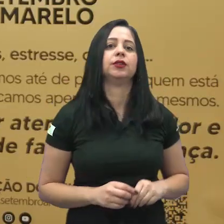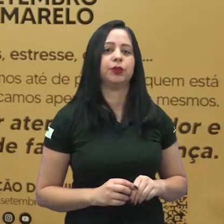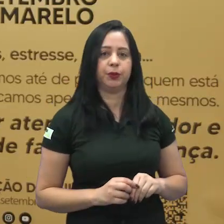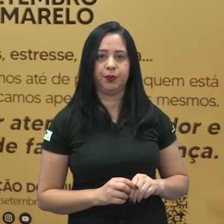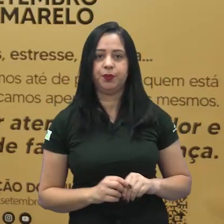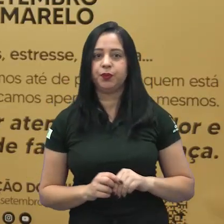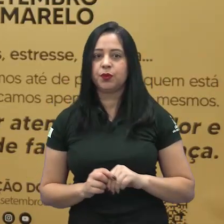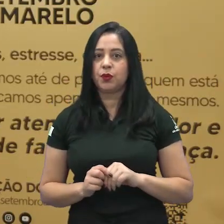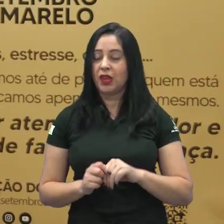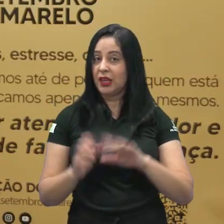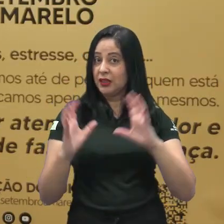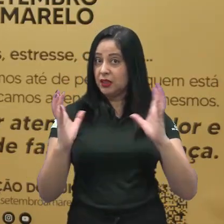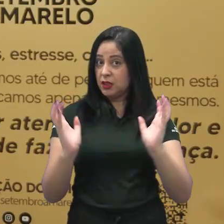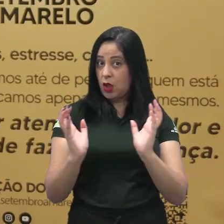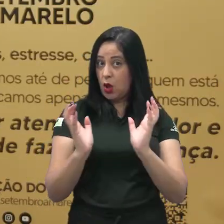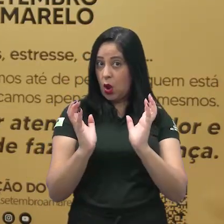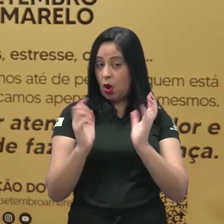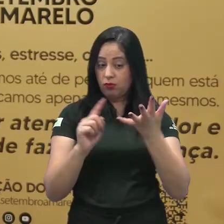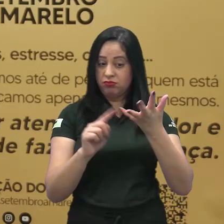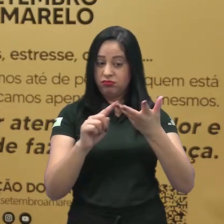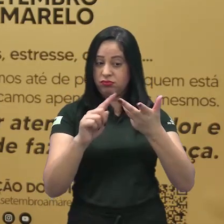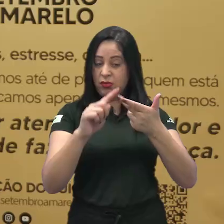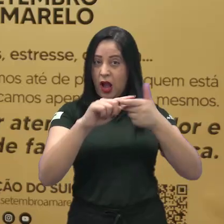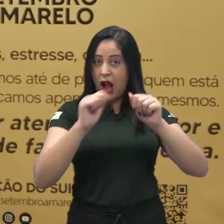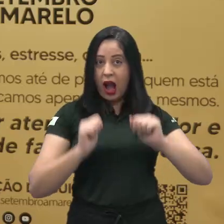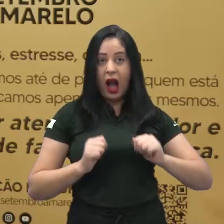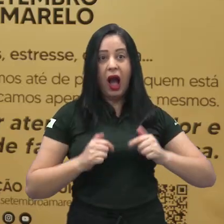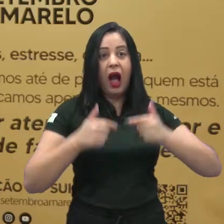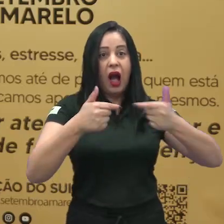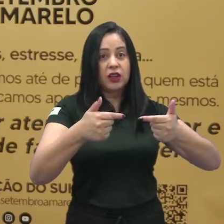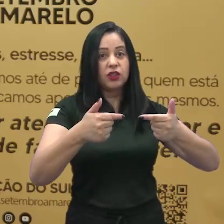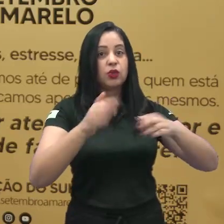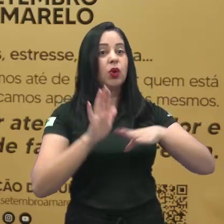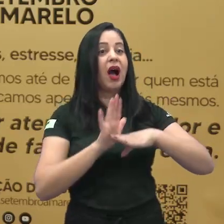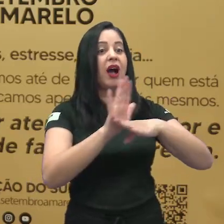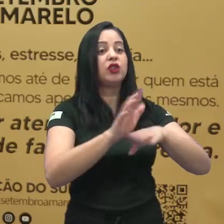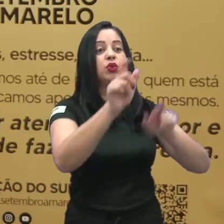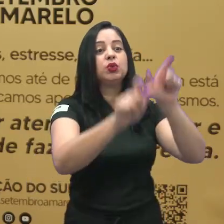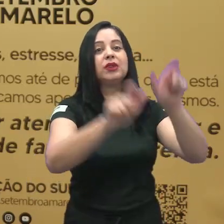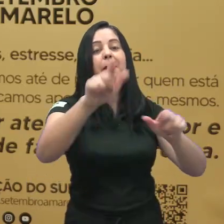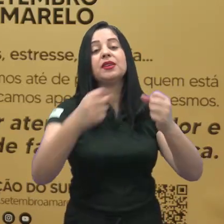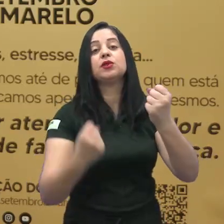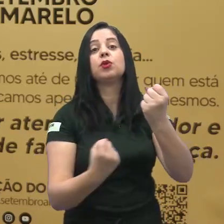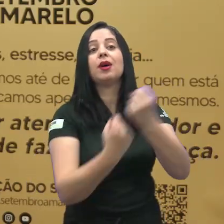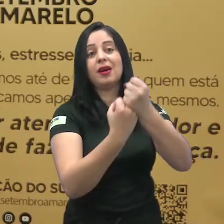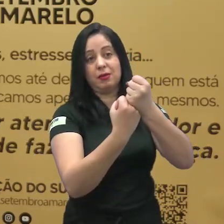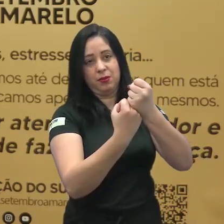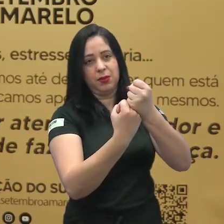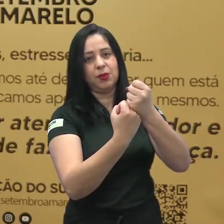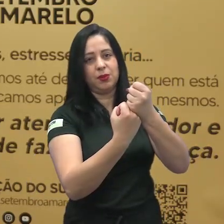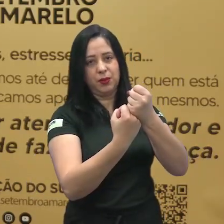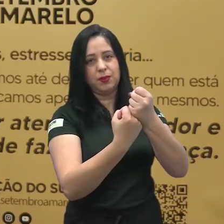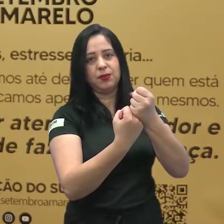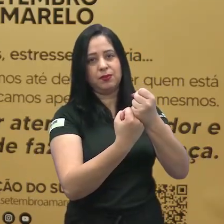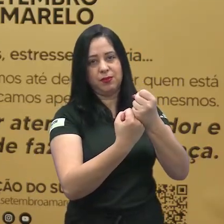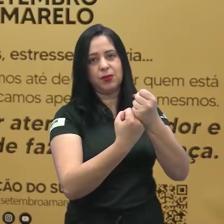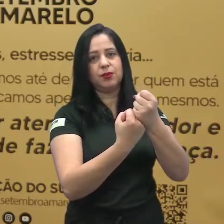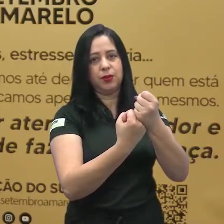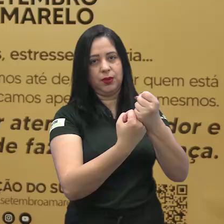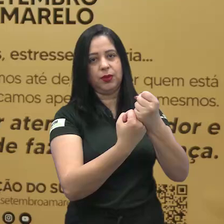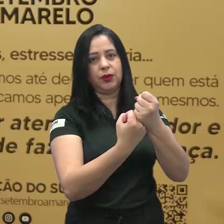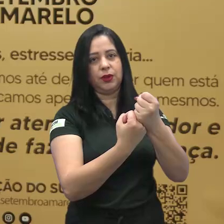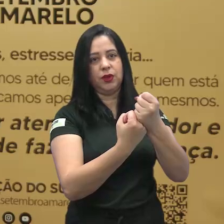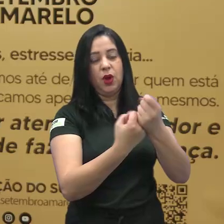de ações contribuem para que a pessoa encontre apoio para o que ela está passando naquele momento,